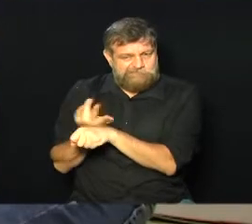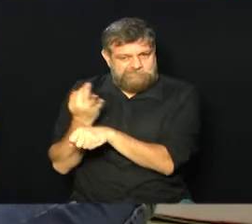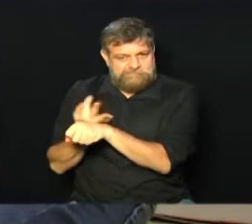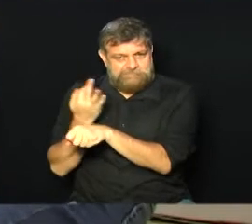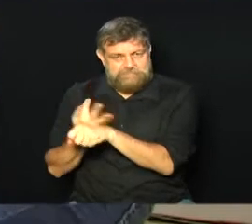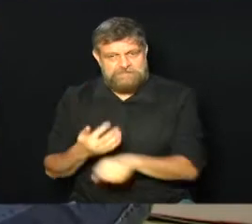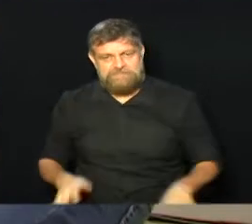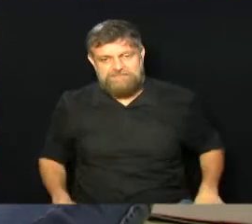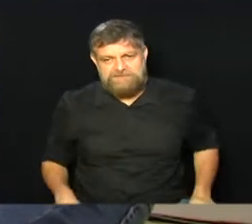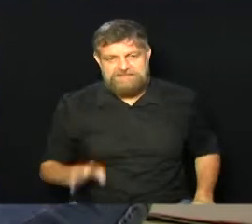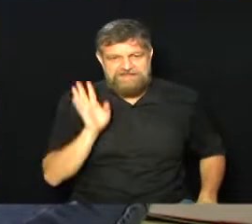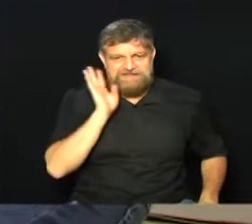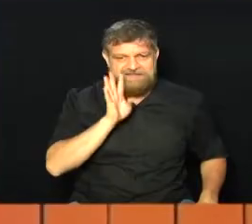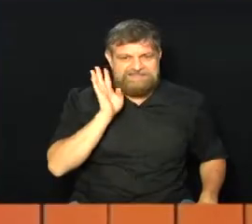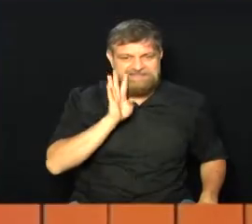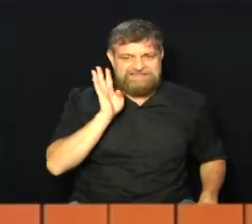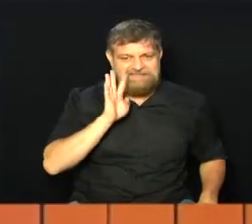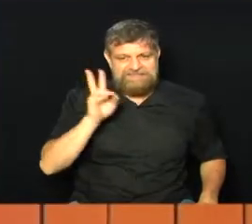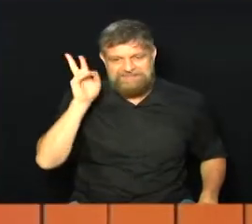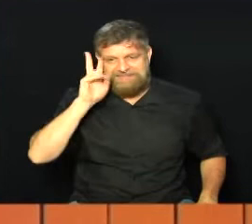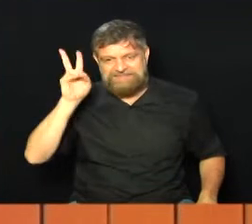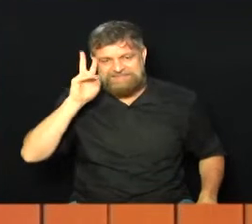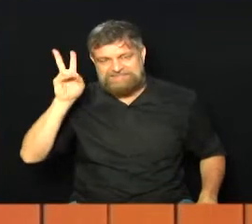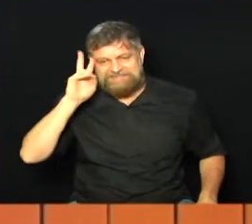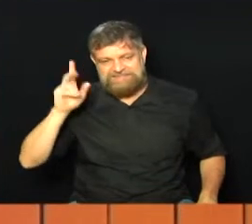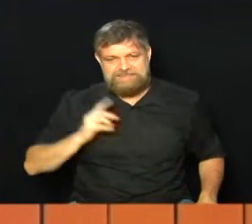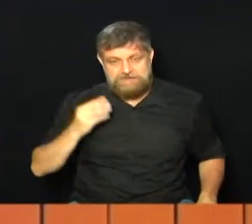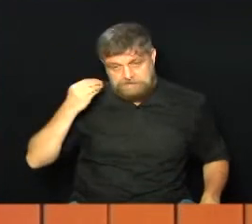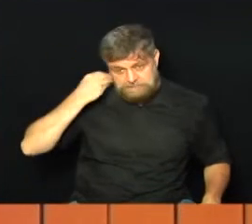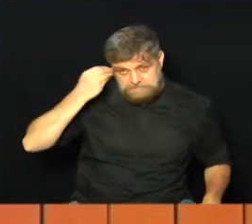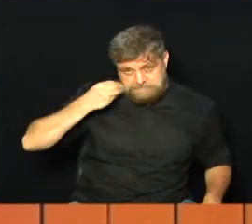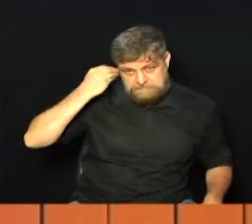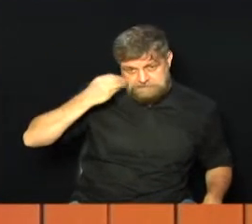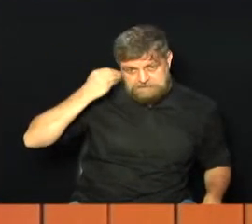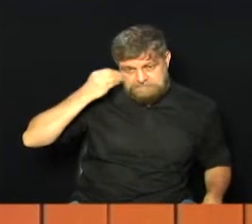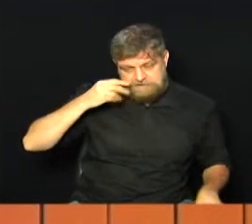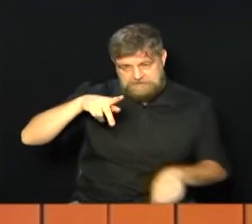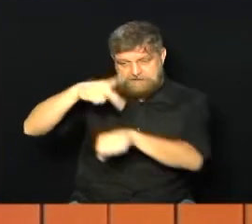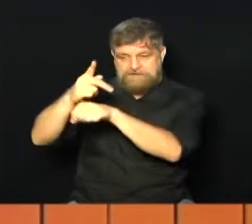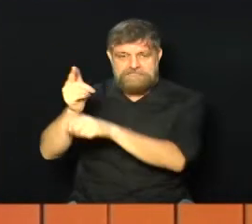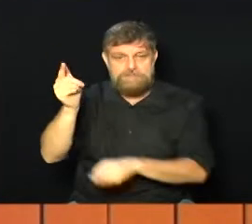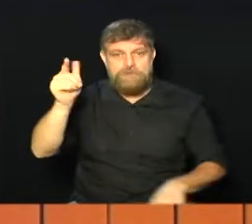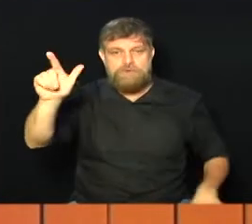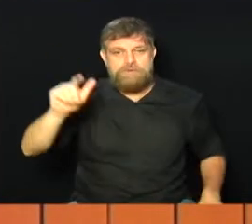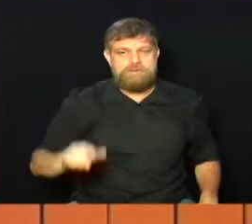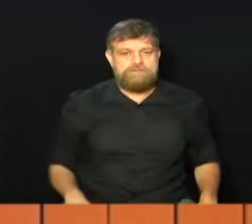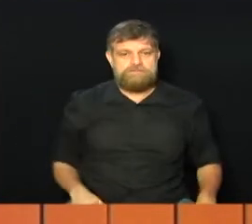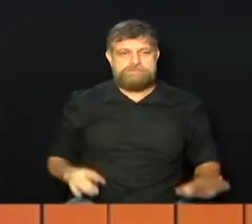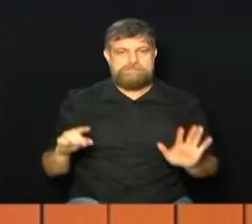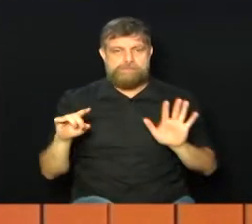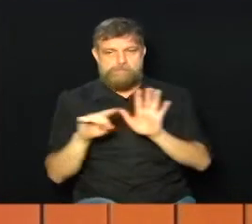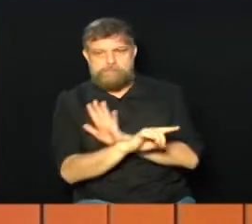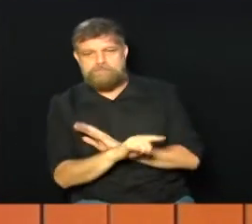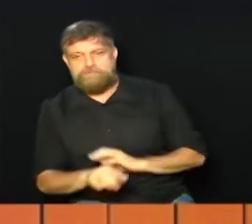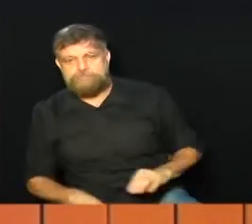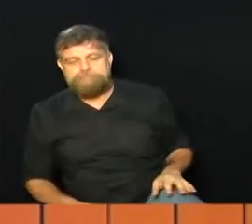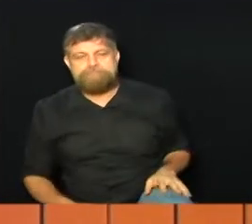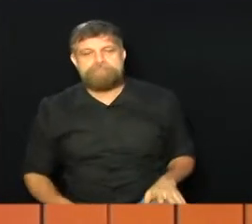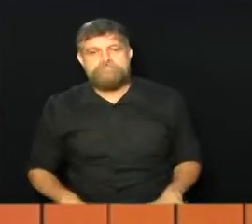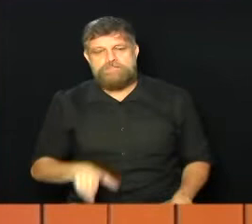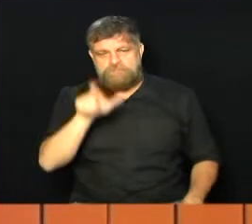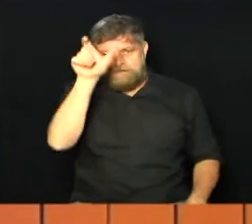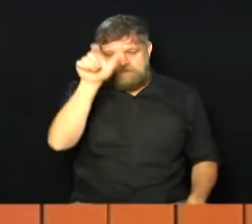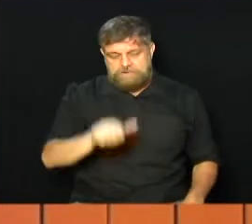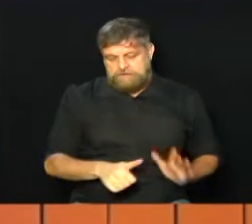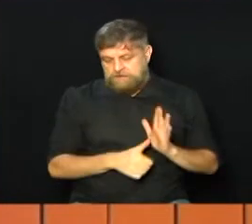Isso é legal, é bela história, né? Experiências fora do nosso país. Você citou sobre essa questão dentro do Clube